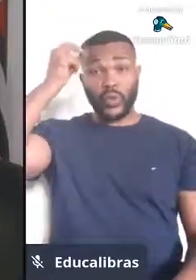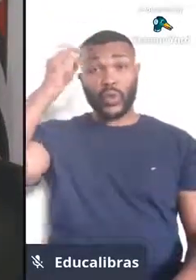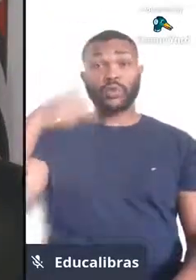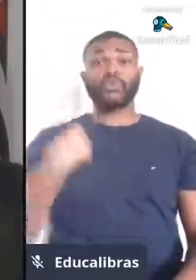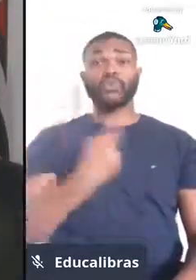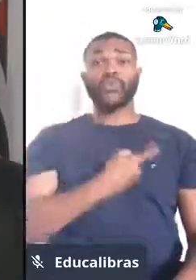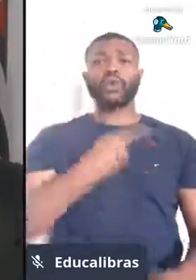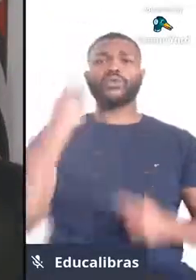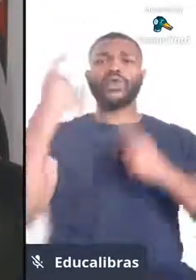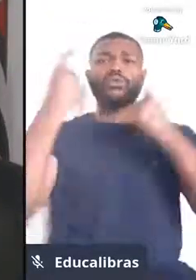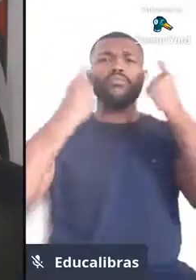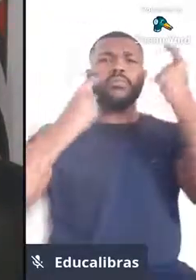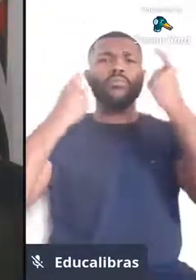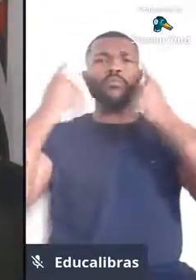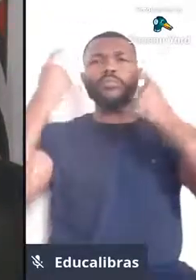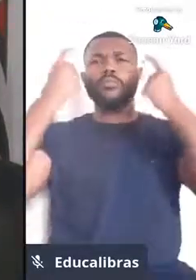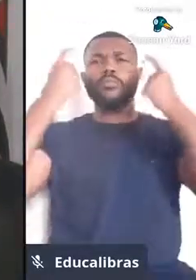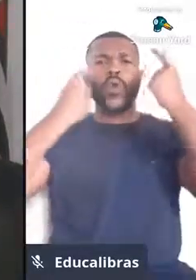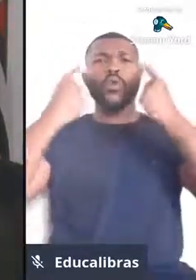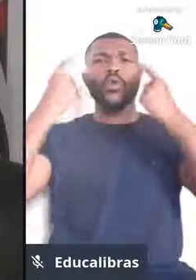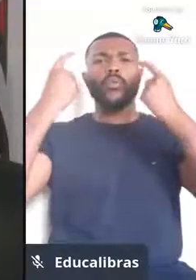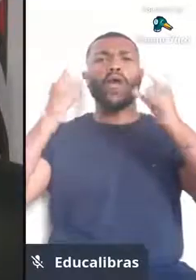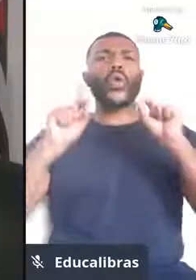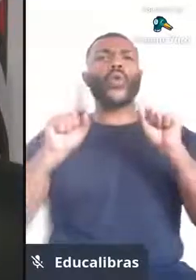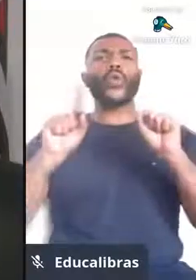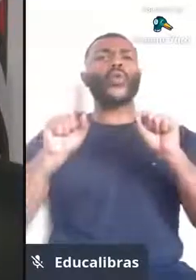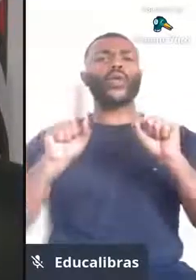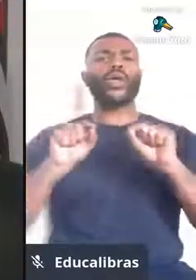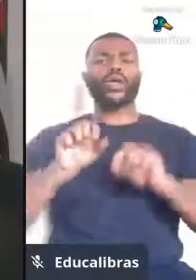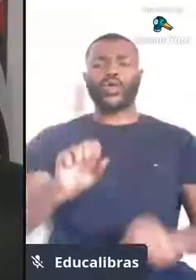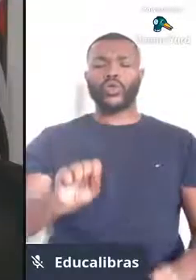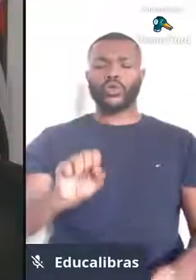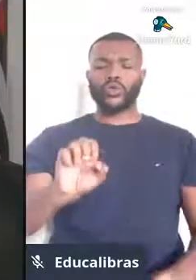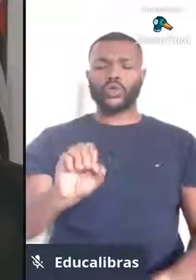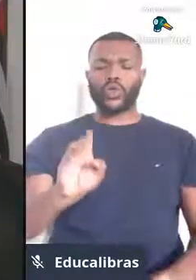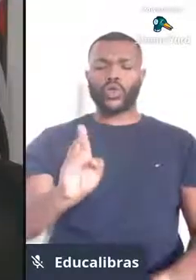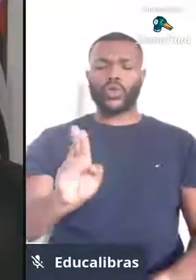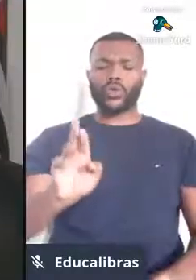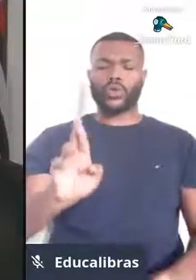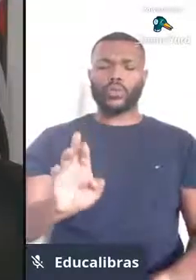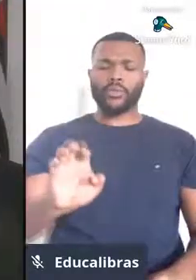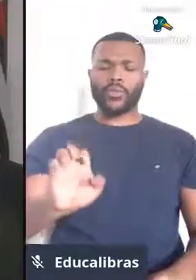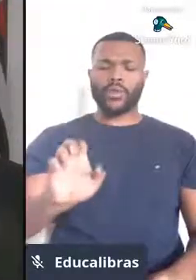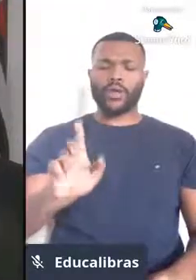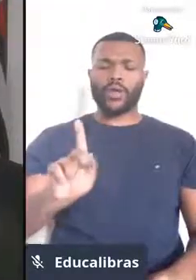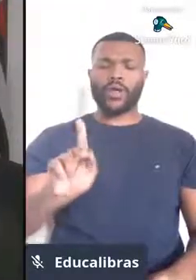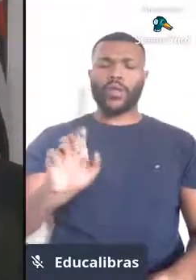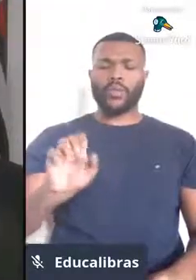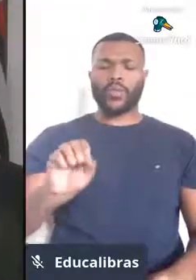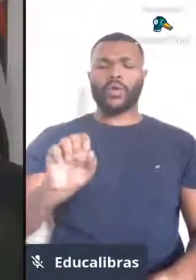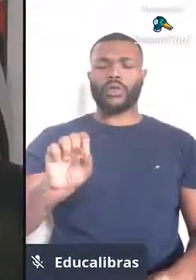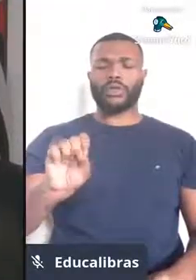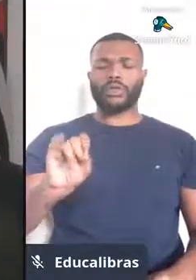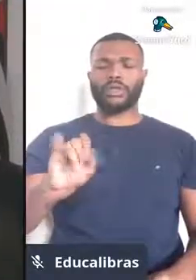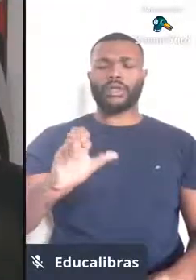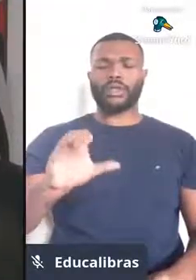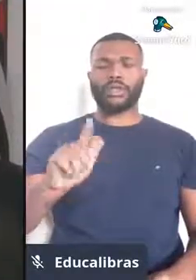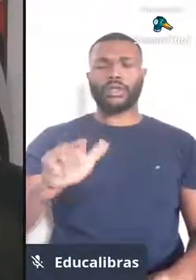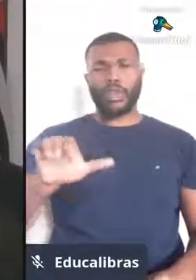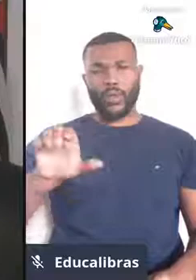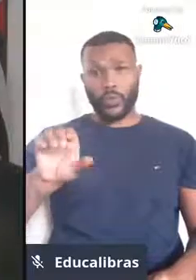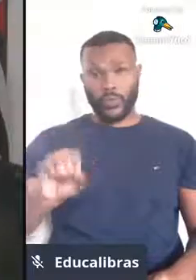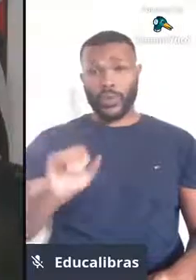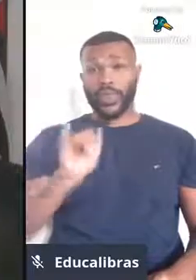evitar a sobreposição, né? Ou seja, a gente tem muitas comunidades e muitas